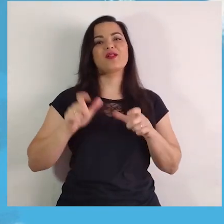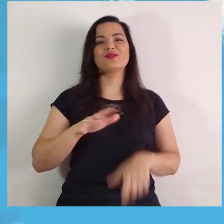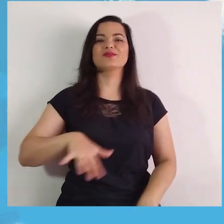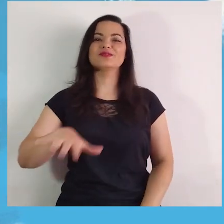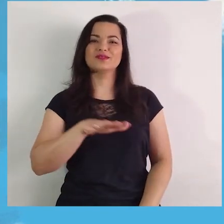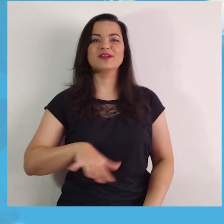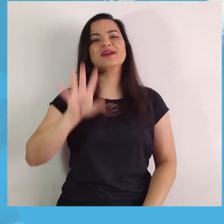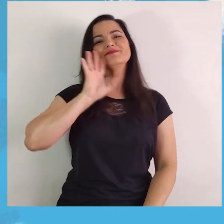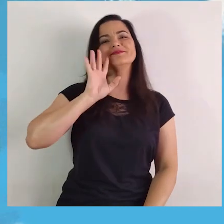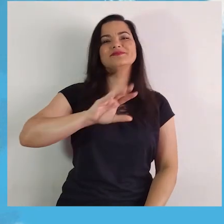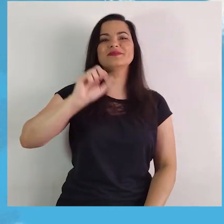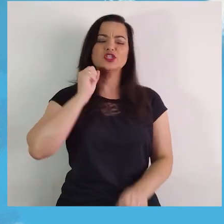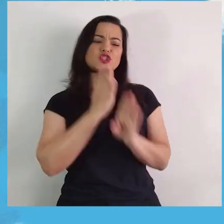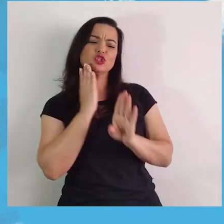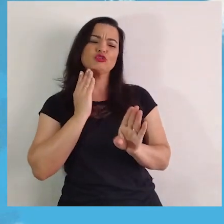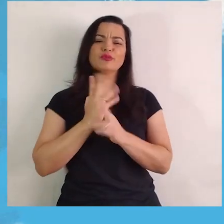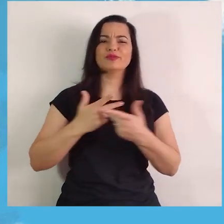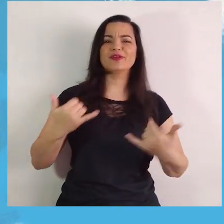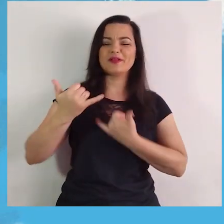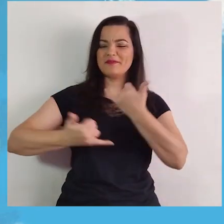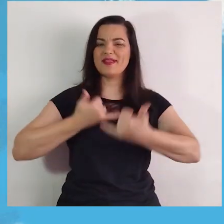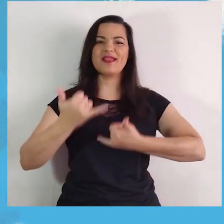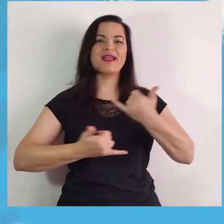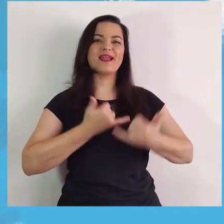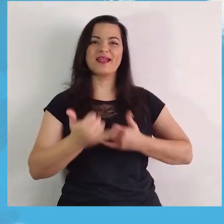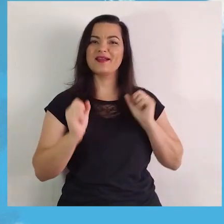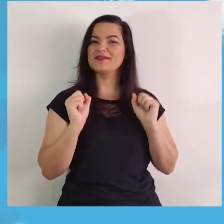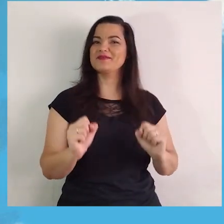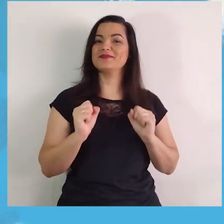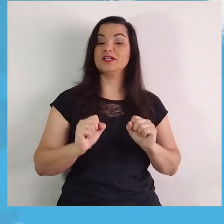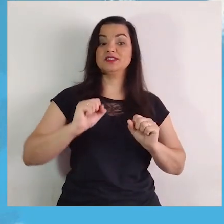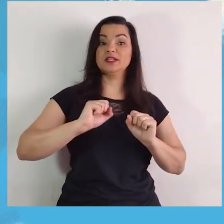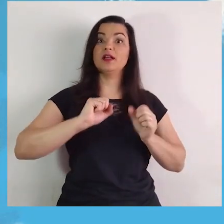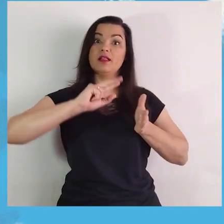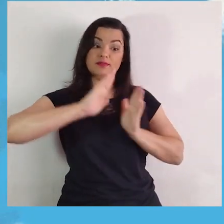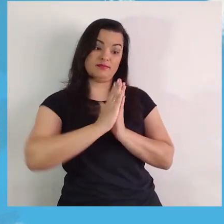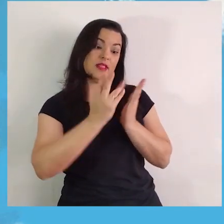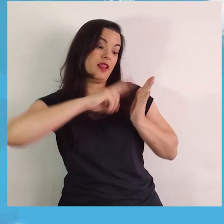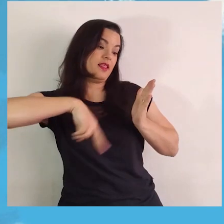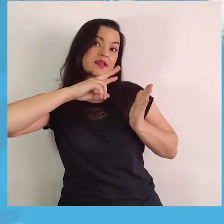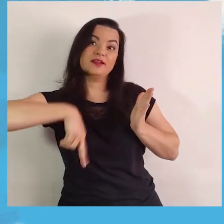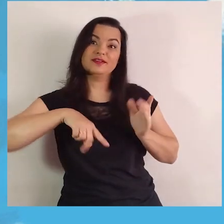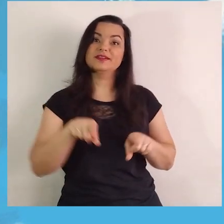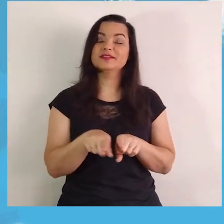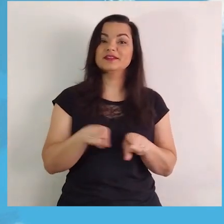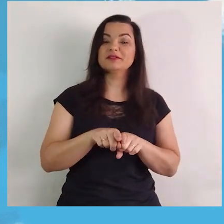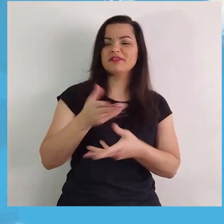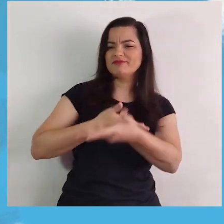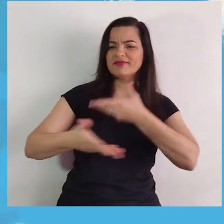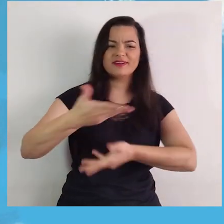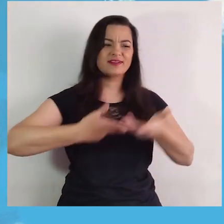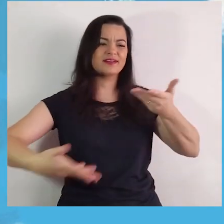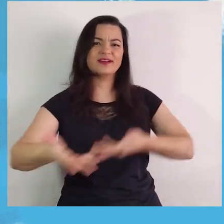é um espaço de descobertas, é um espaço de brincadeira, é um espaço de leitura, é um espaço de